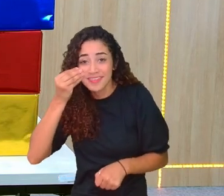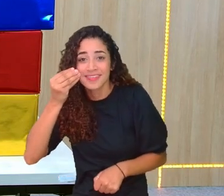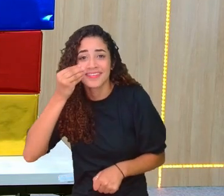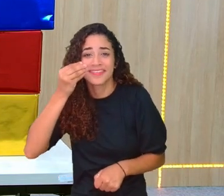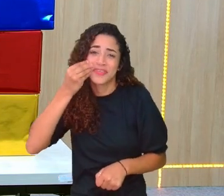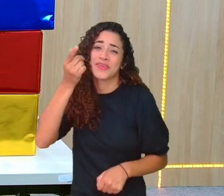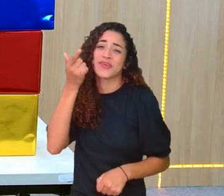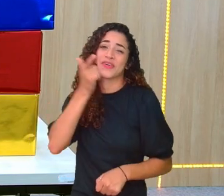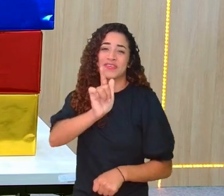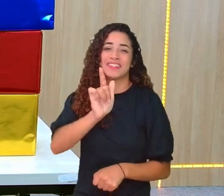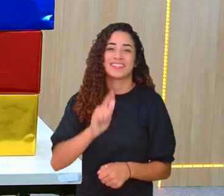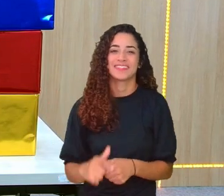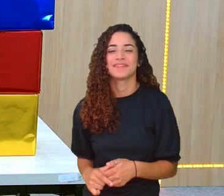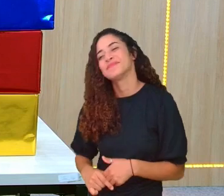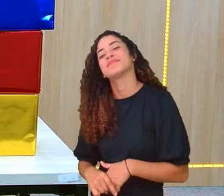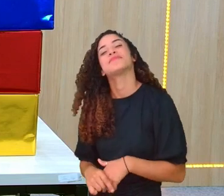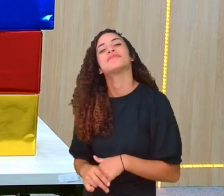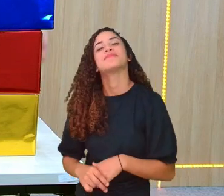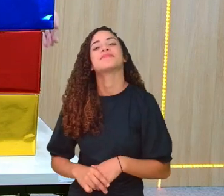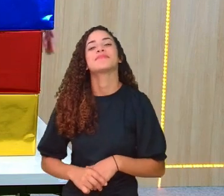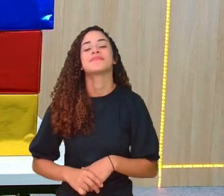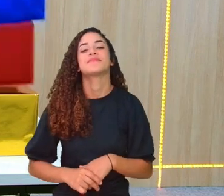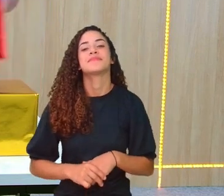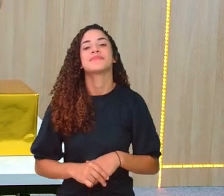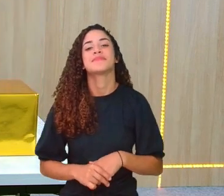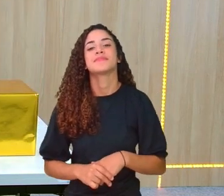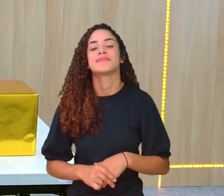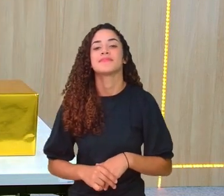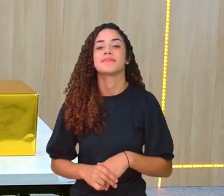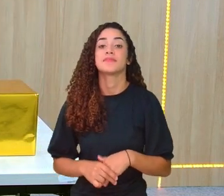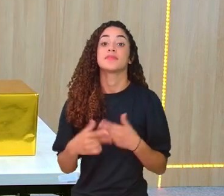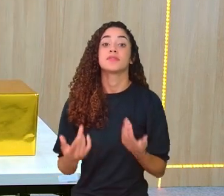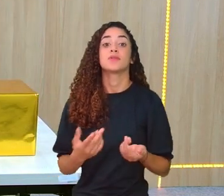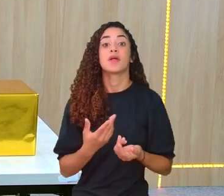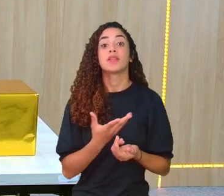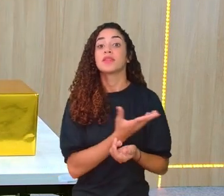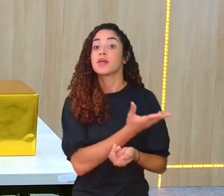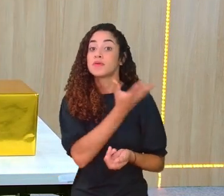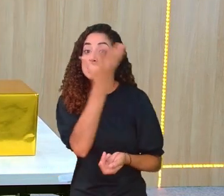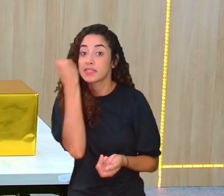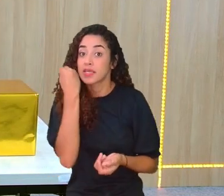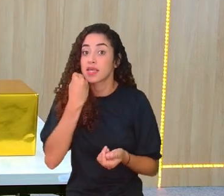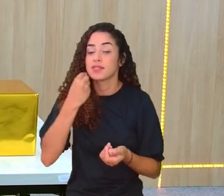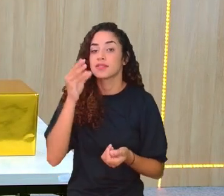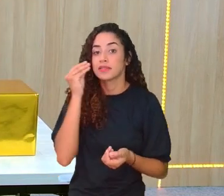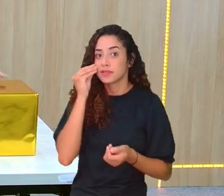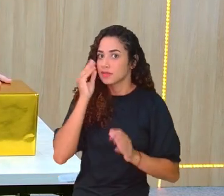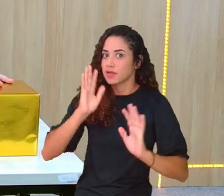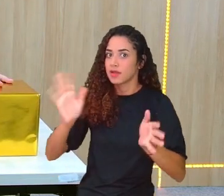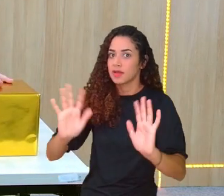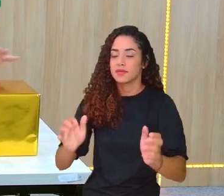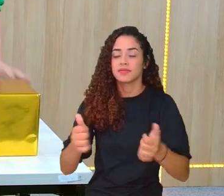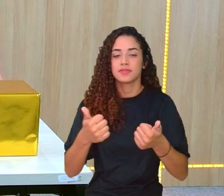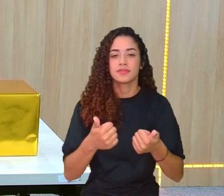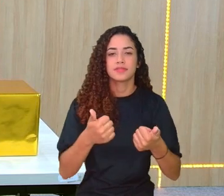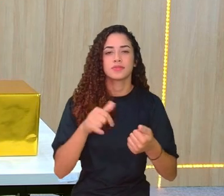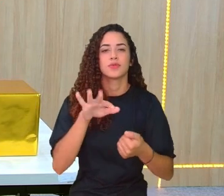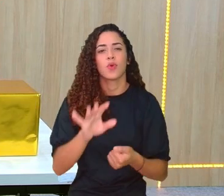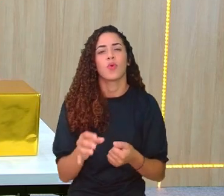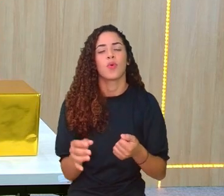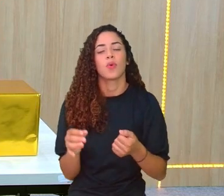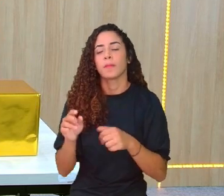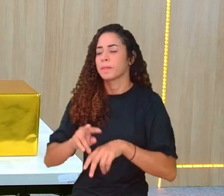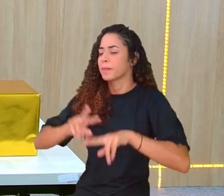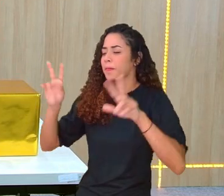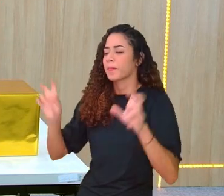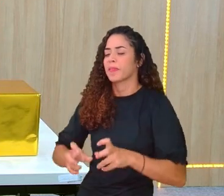conseguir. Bem, não esqueçam de fazer esse experimento. Marta, sobre a questão de contagem,